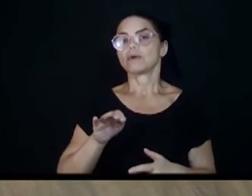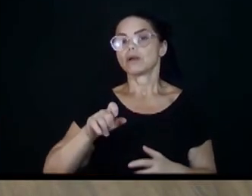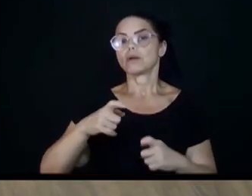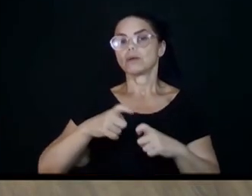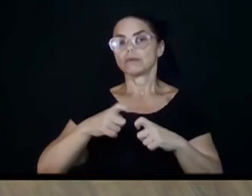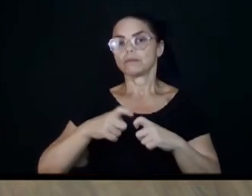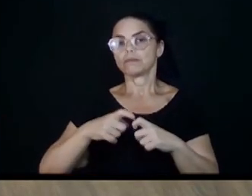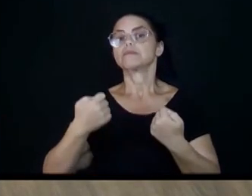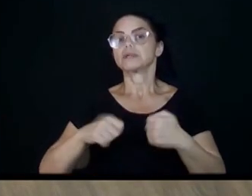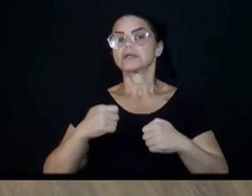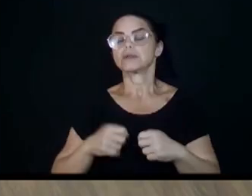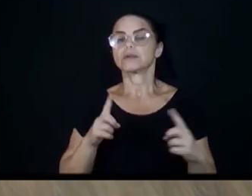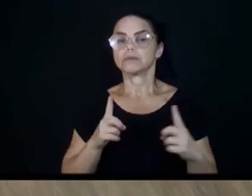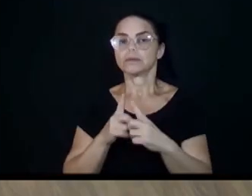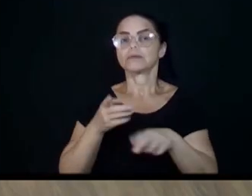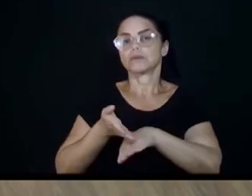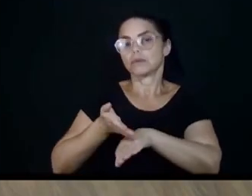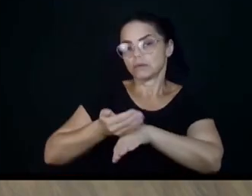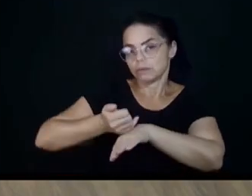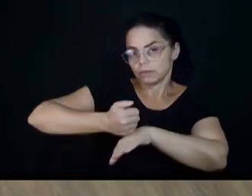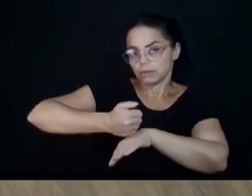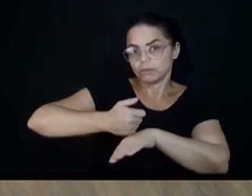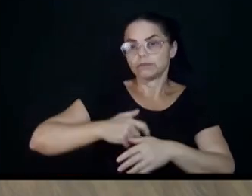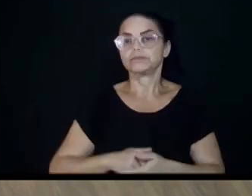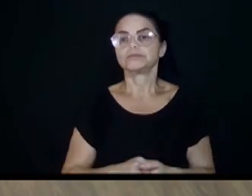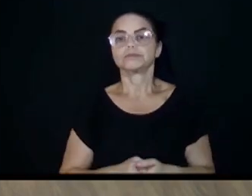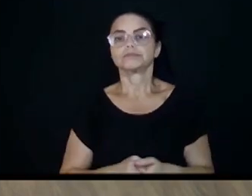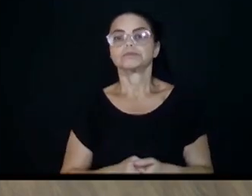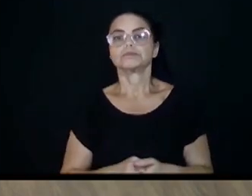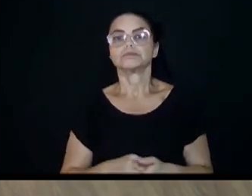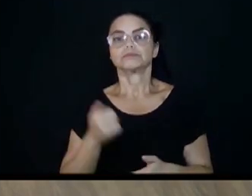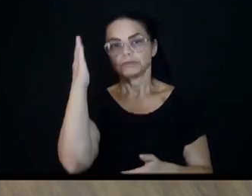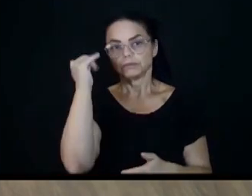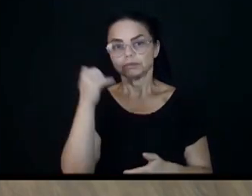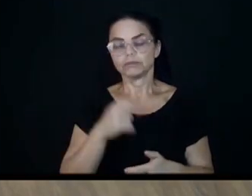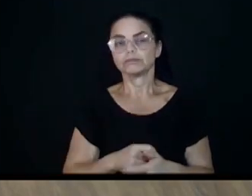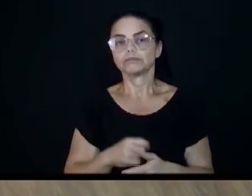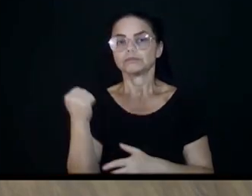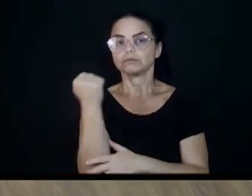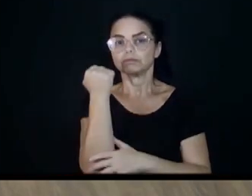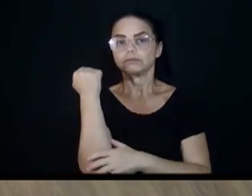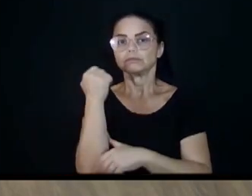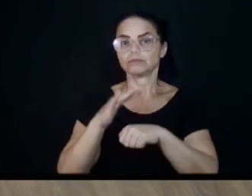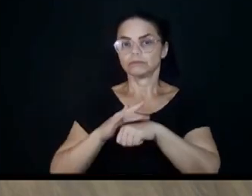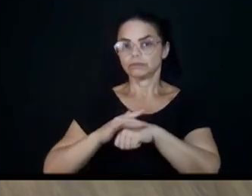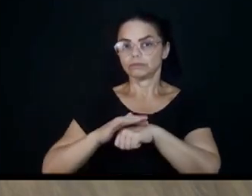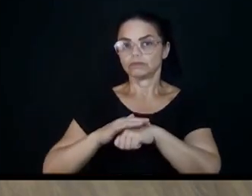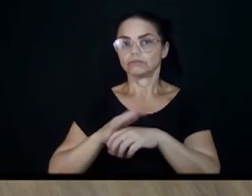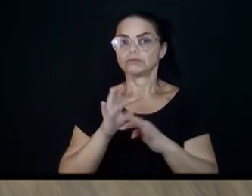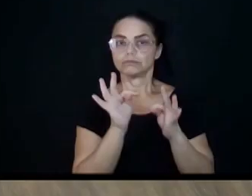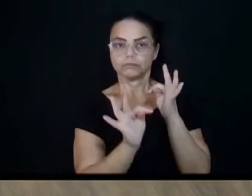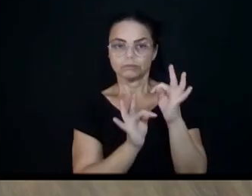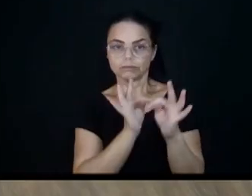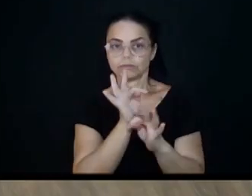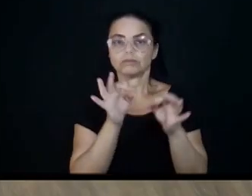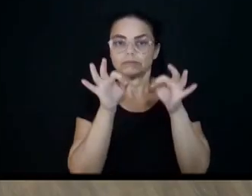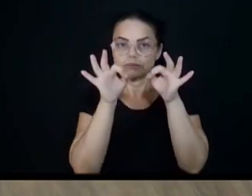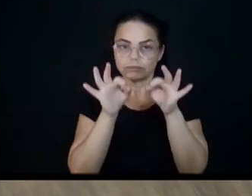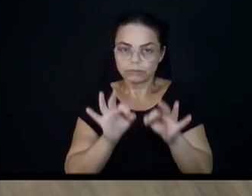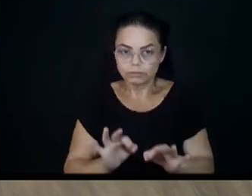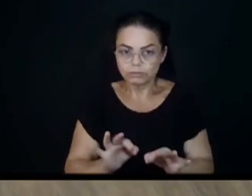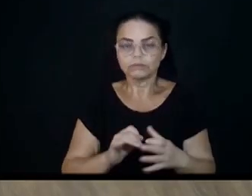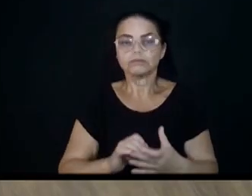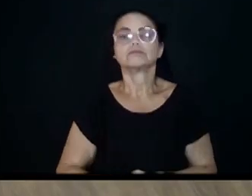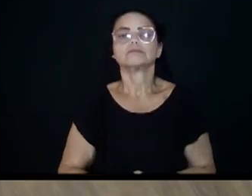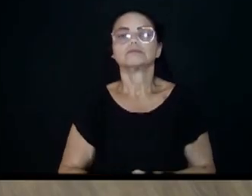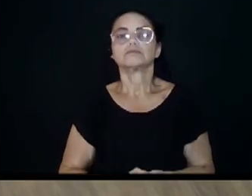diagnóstico precoce, né, para poder saber aí o grau da doença e fazer o tratamento adequado. Perfeito. Agora a